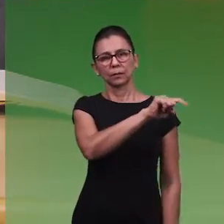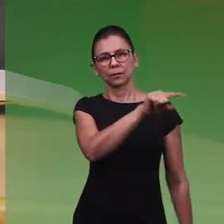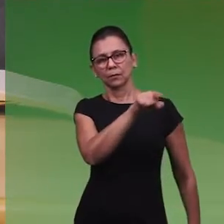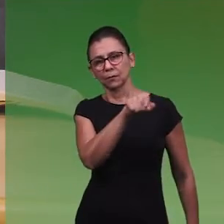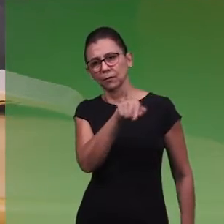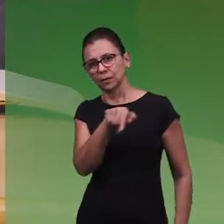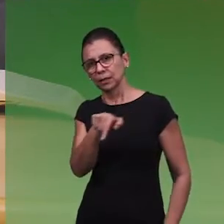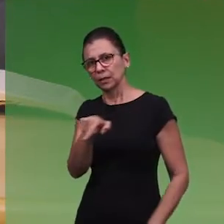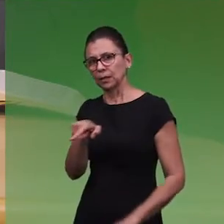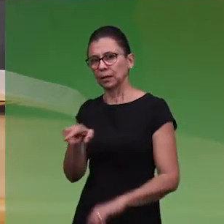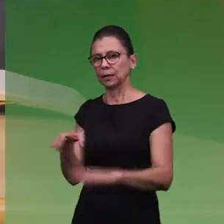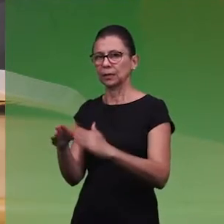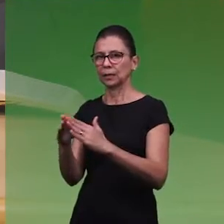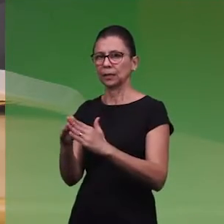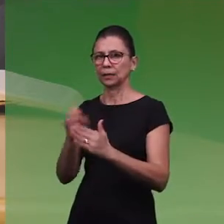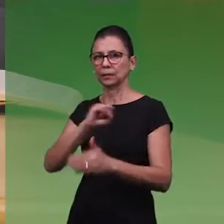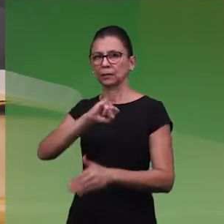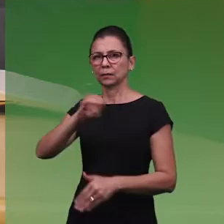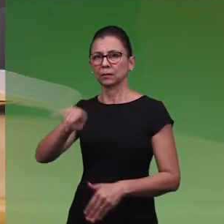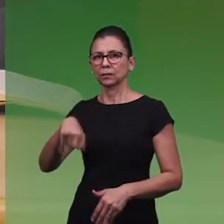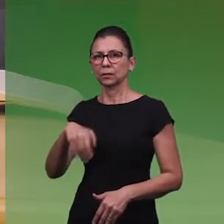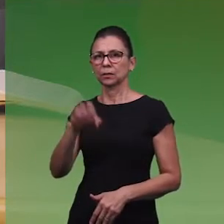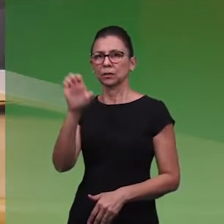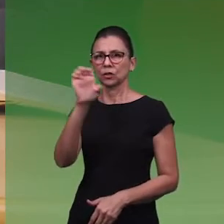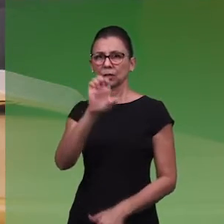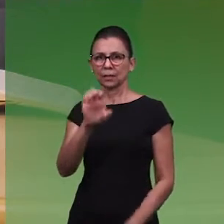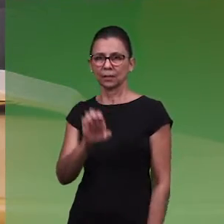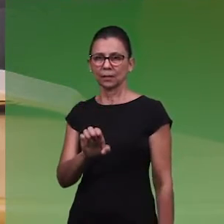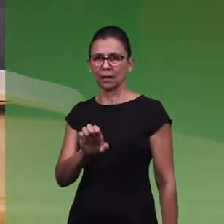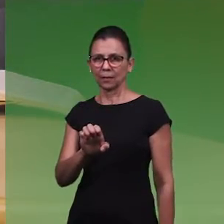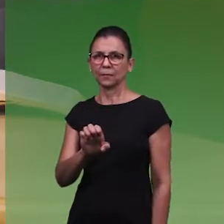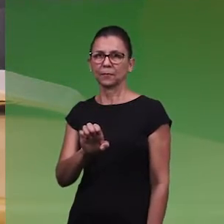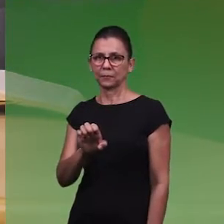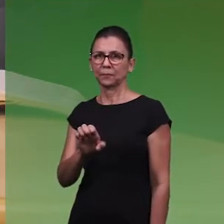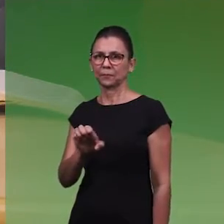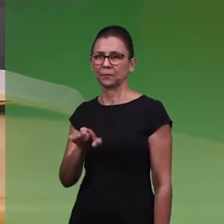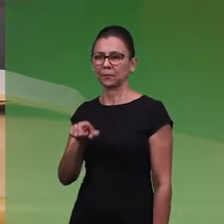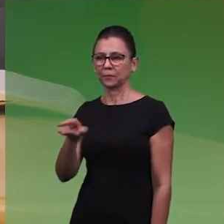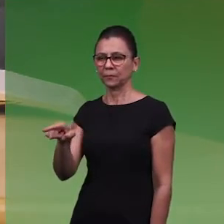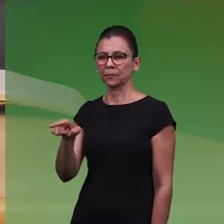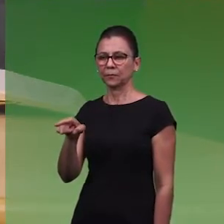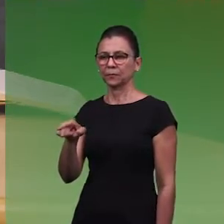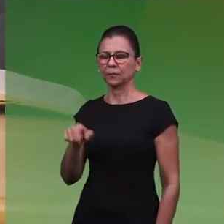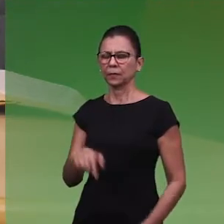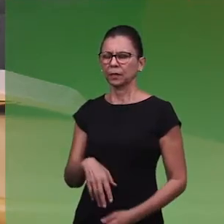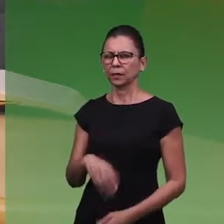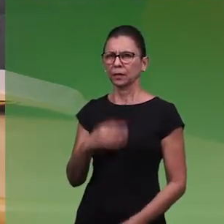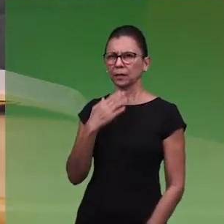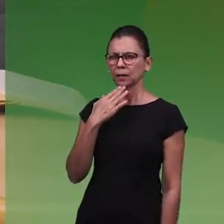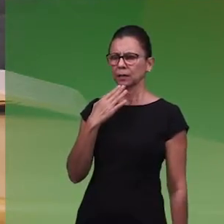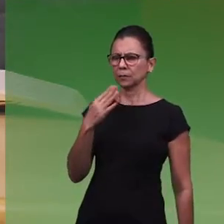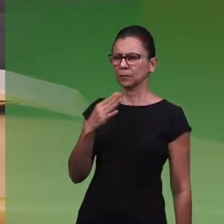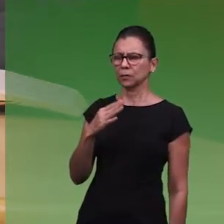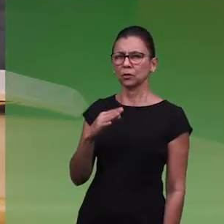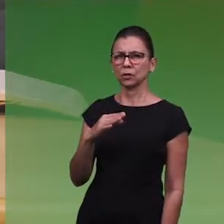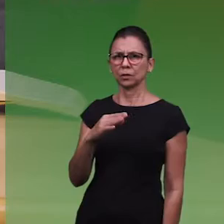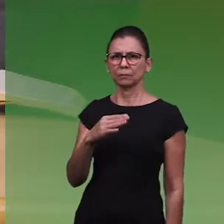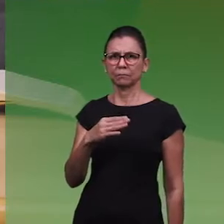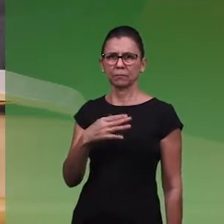belemita. E o Senhor disse que havia se provido de um rei ali na casa de Jessé. Apresentou o primeiro,